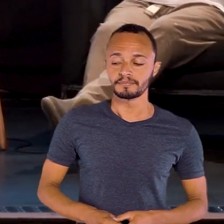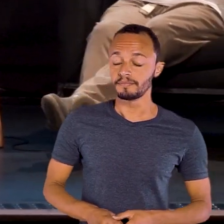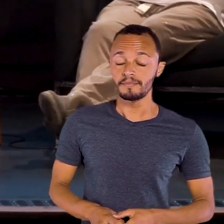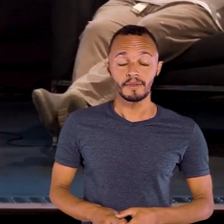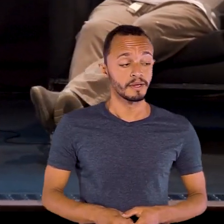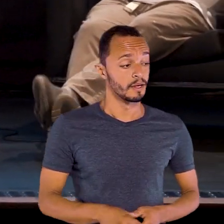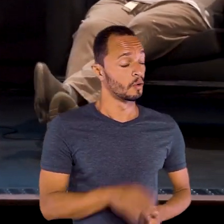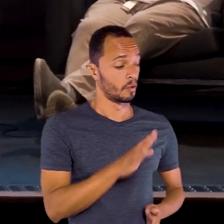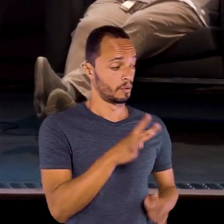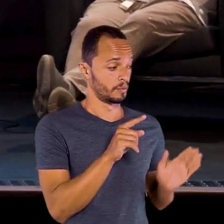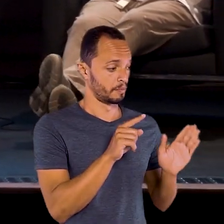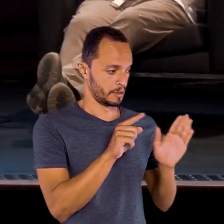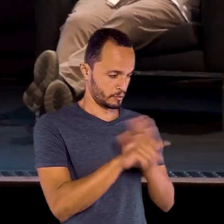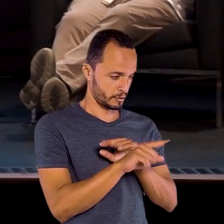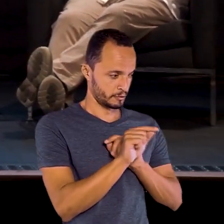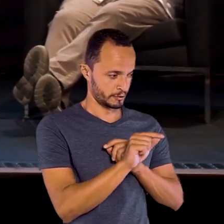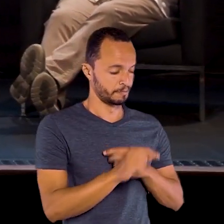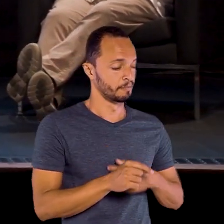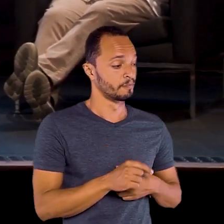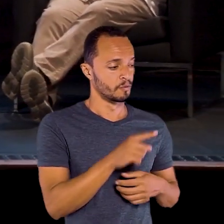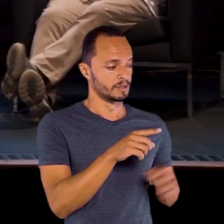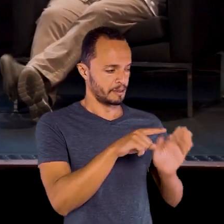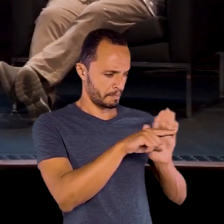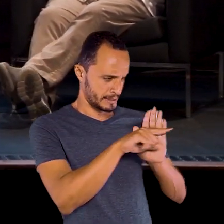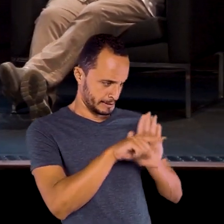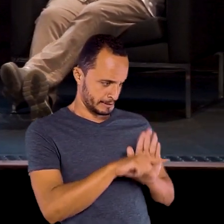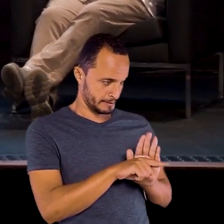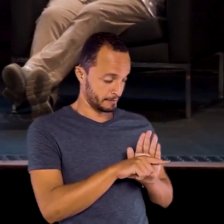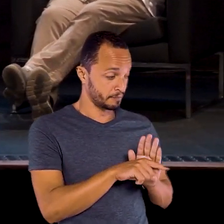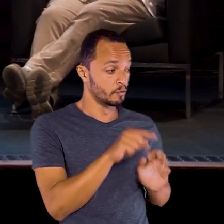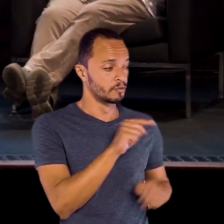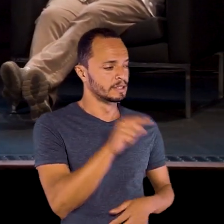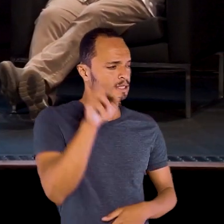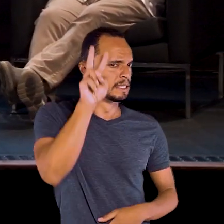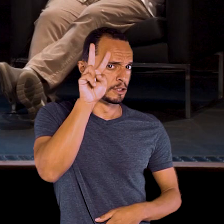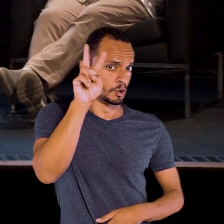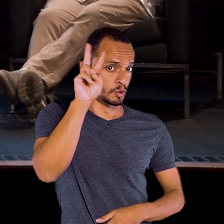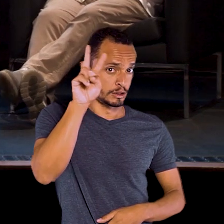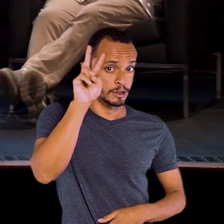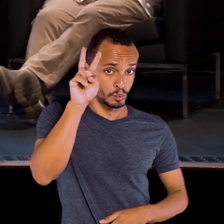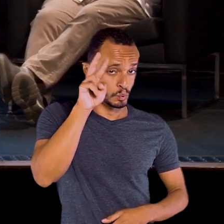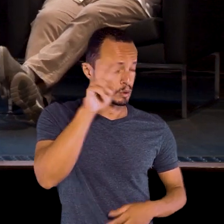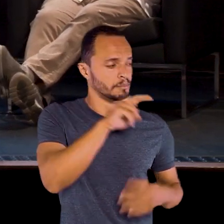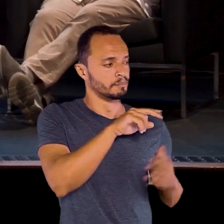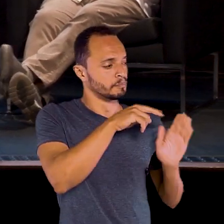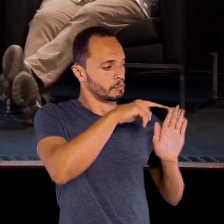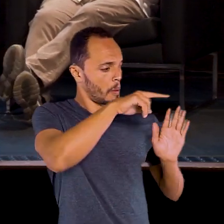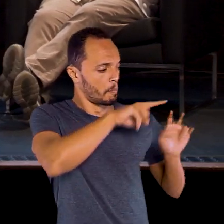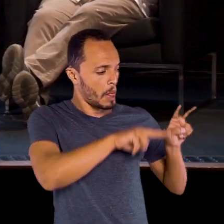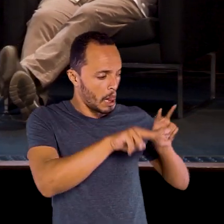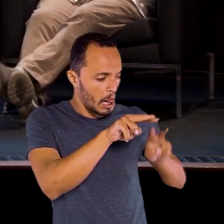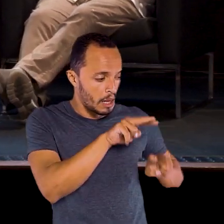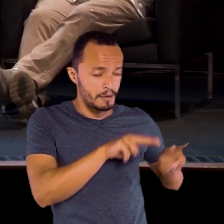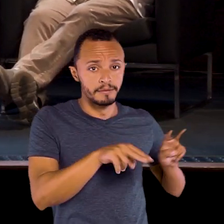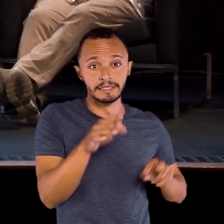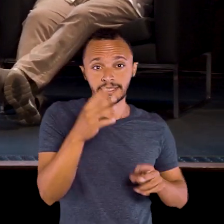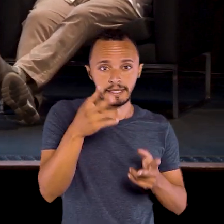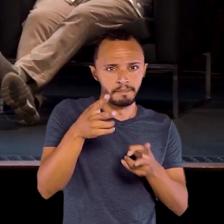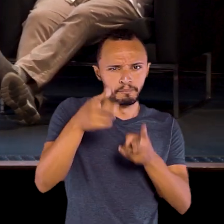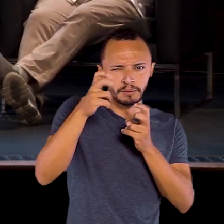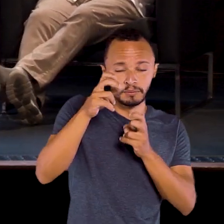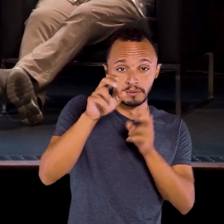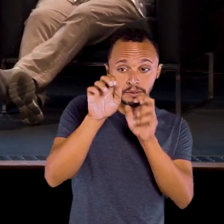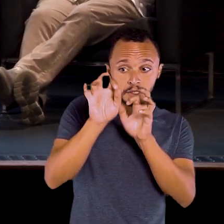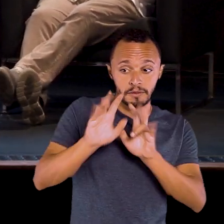invertida. O historiador, quando analisa, puxando essa imagem que você lançou